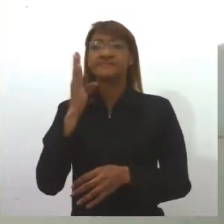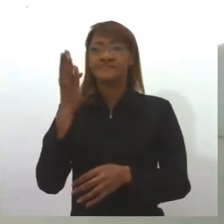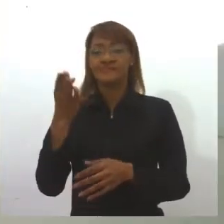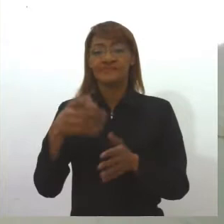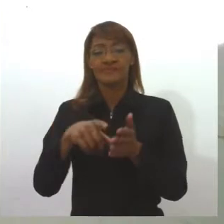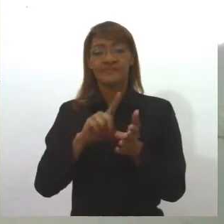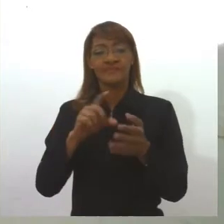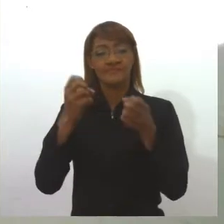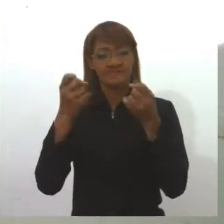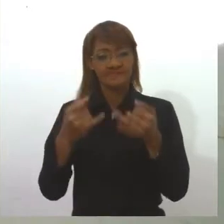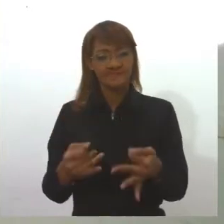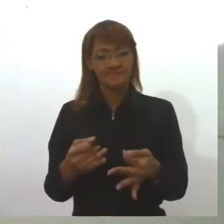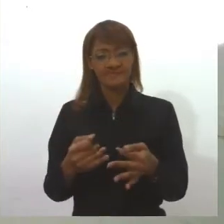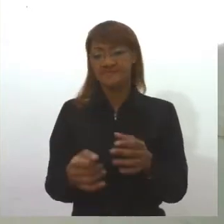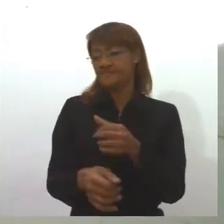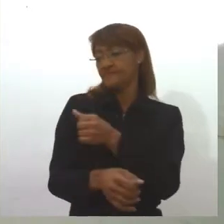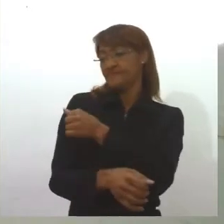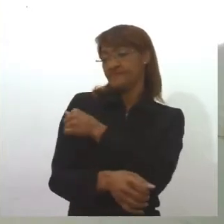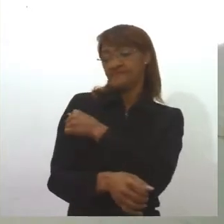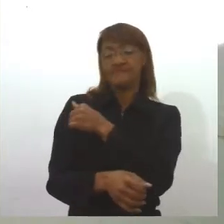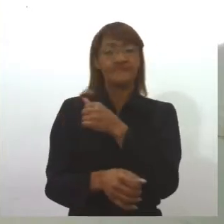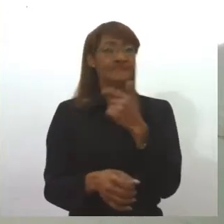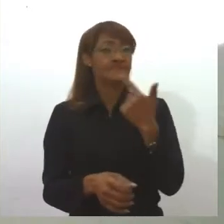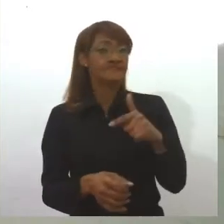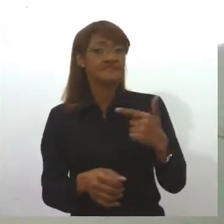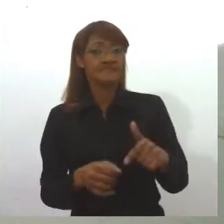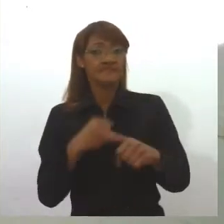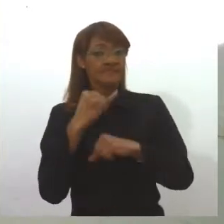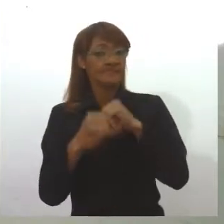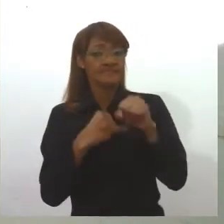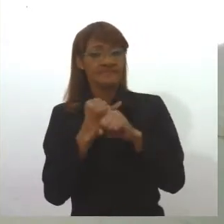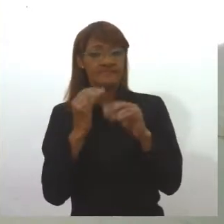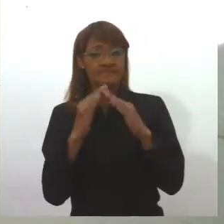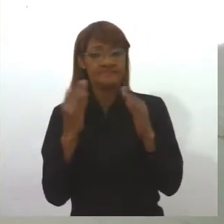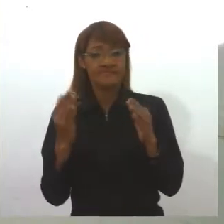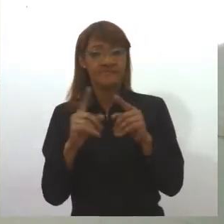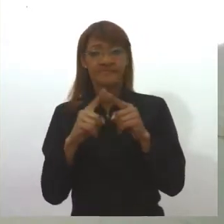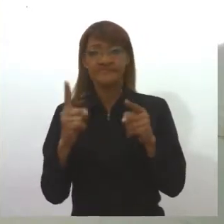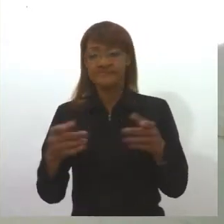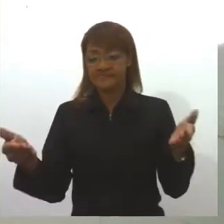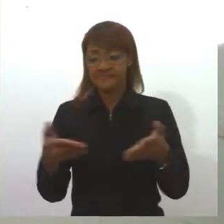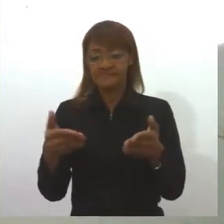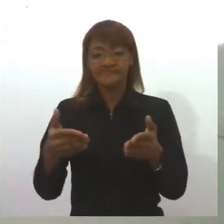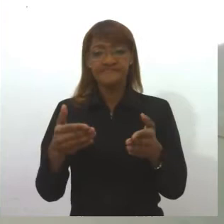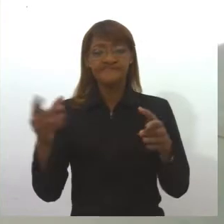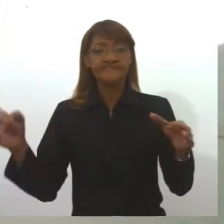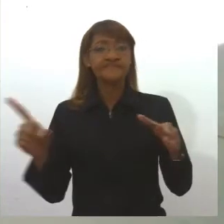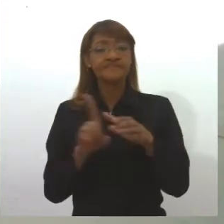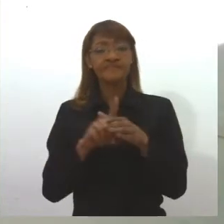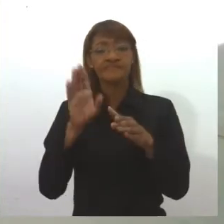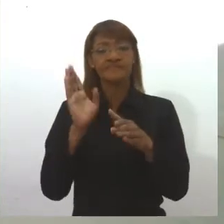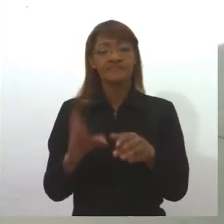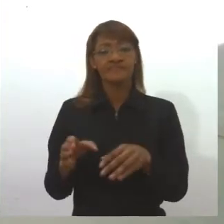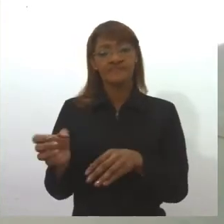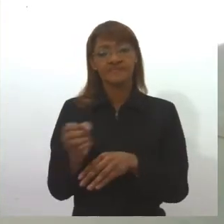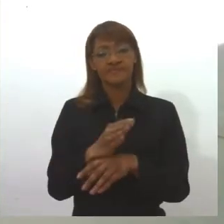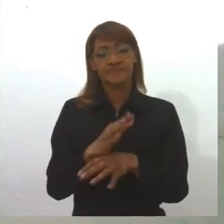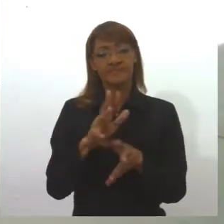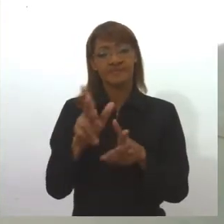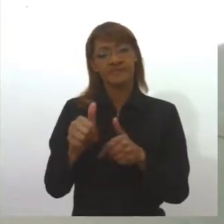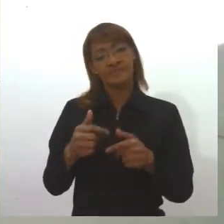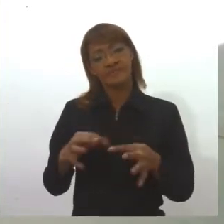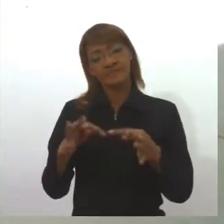comentou, muitos alunos que nem têm acesso à internet estão sendo inseridos nesse meio, né, nesse mundo da inovação e da